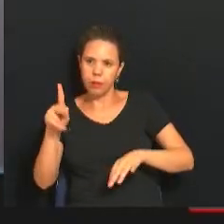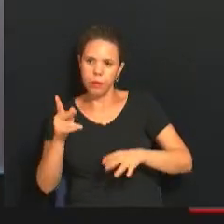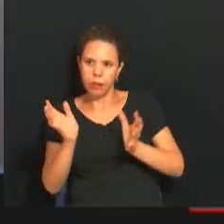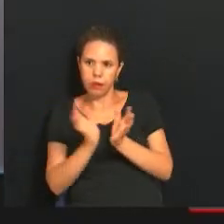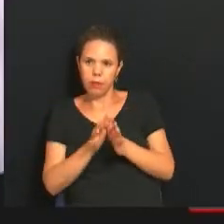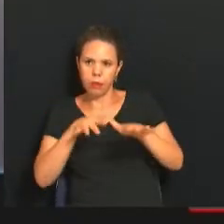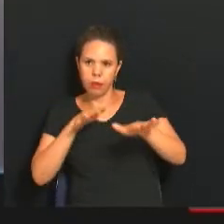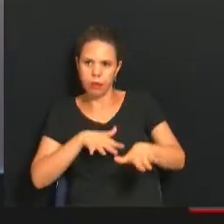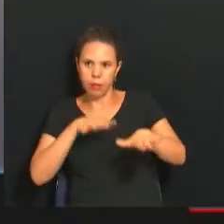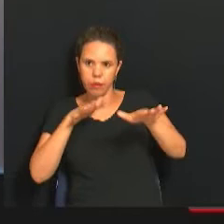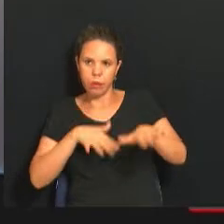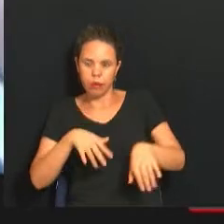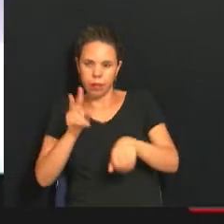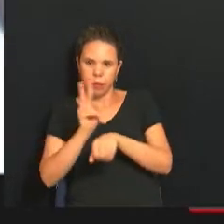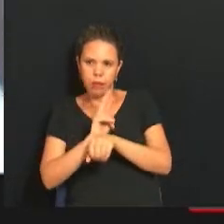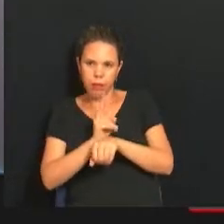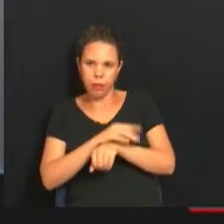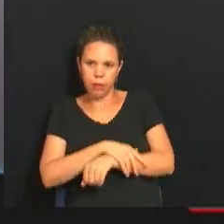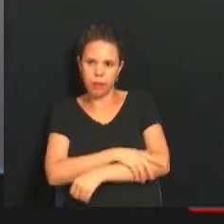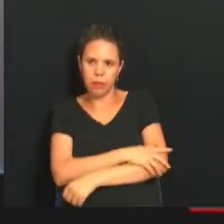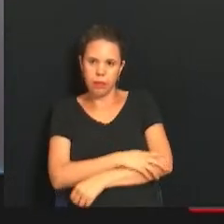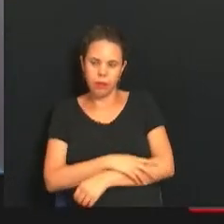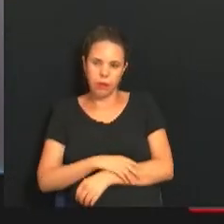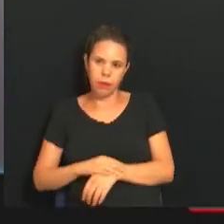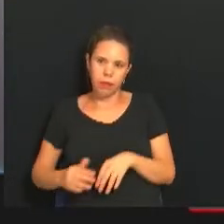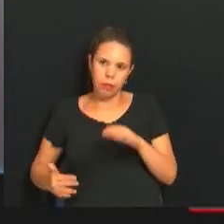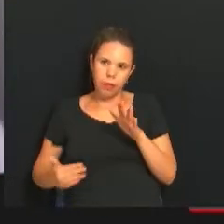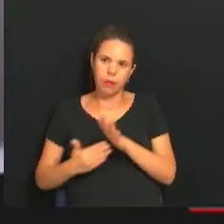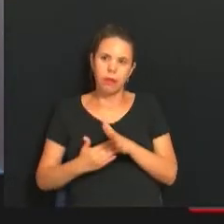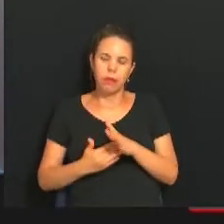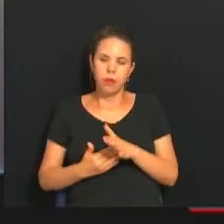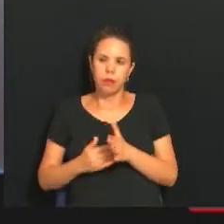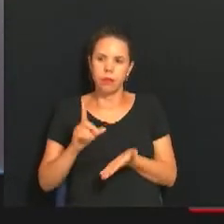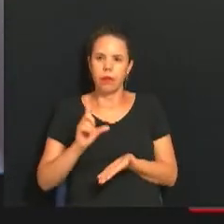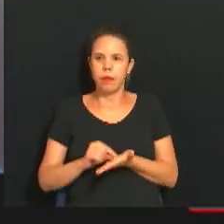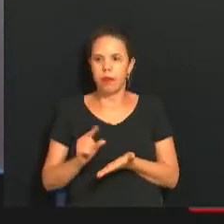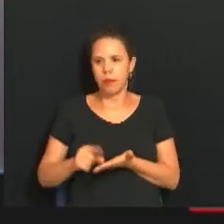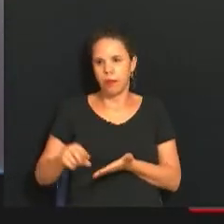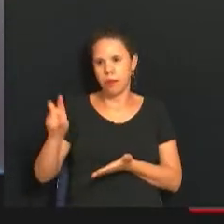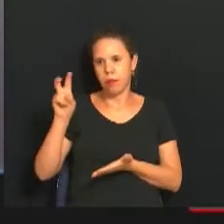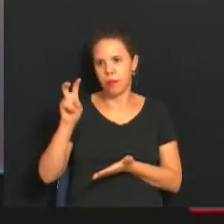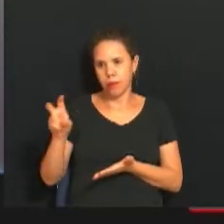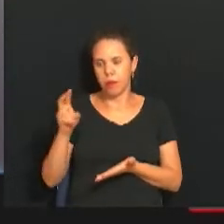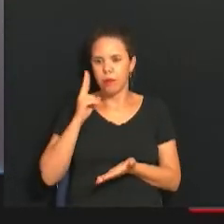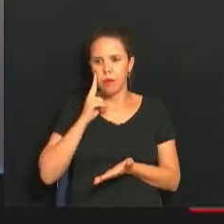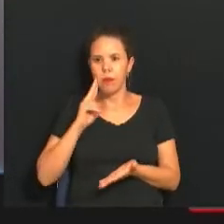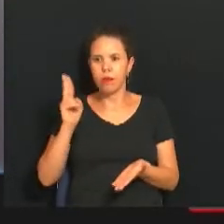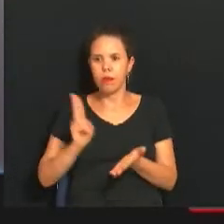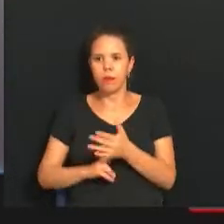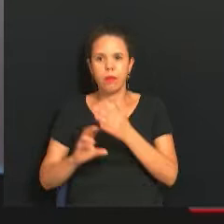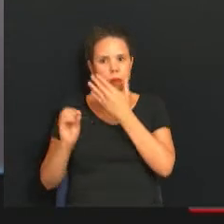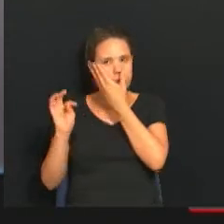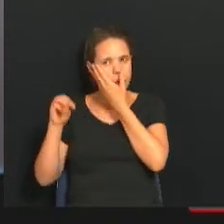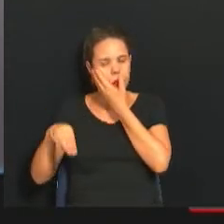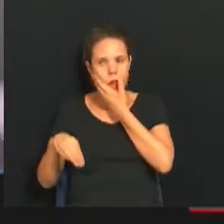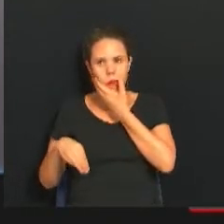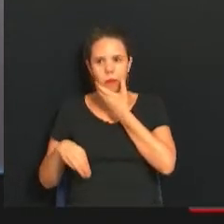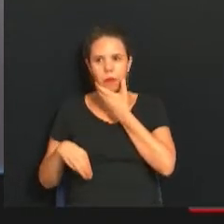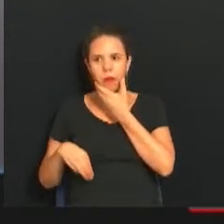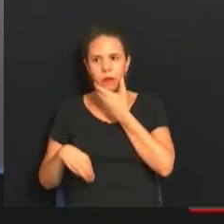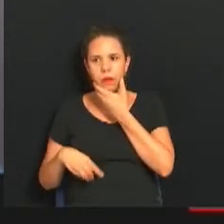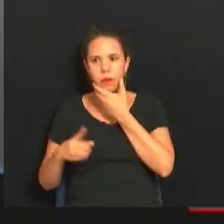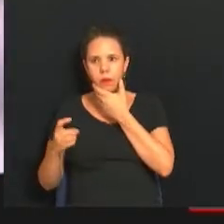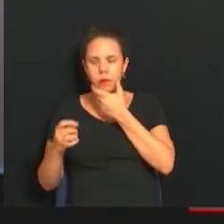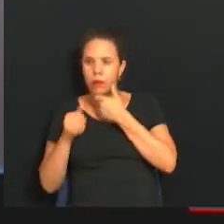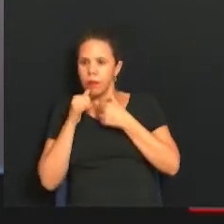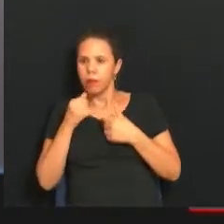possibilidade de vigilância. Por último, o artigo 5º da Carta da OTAN define que um ataque a